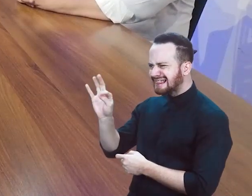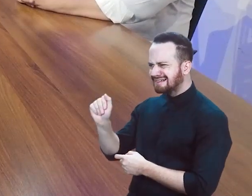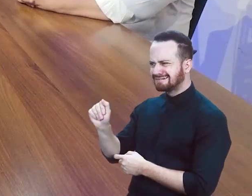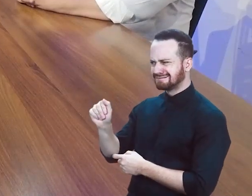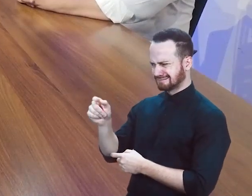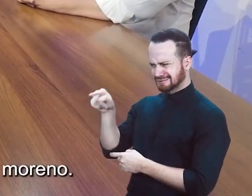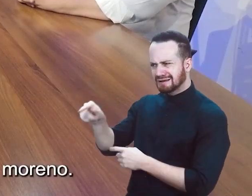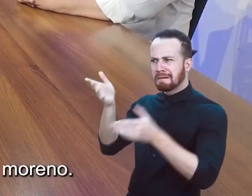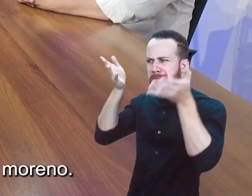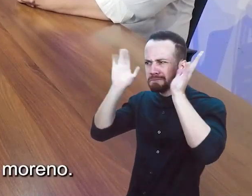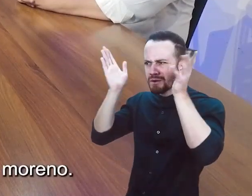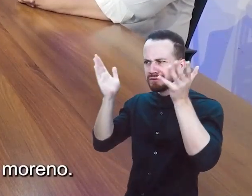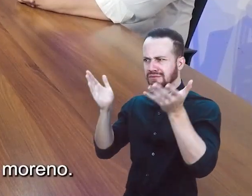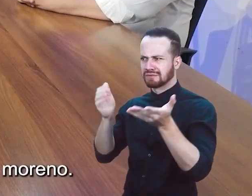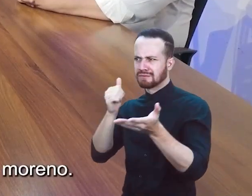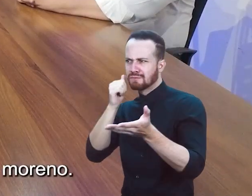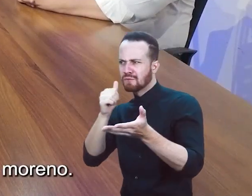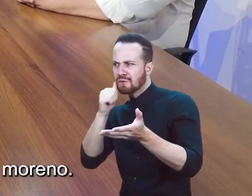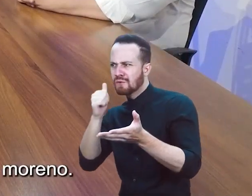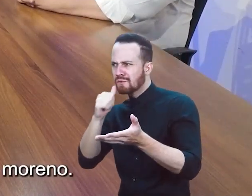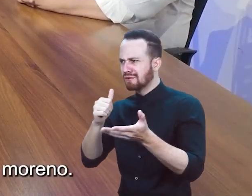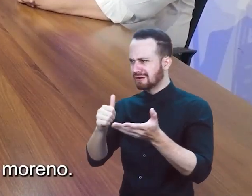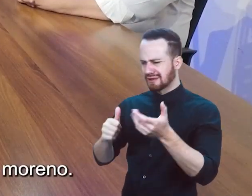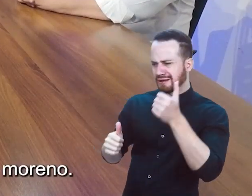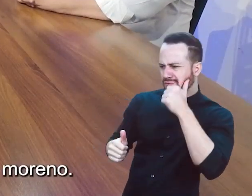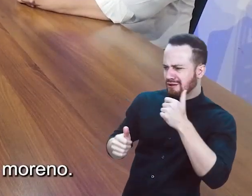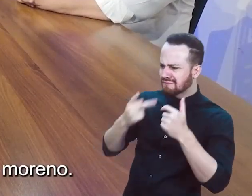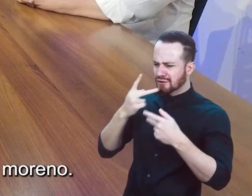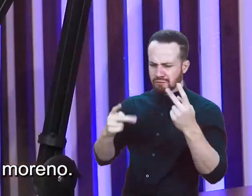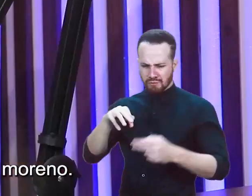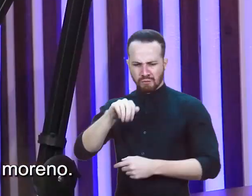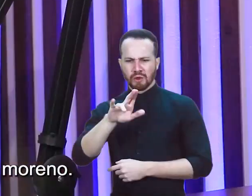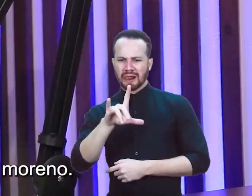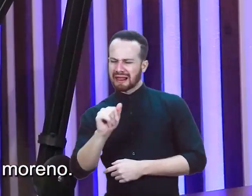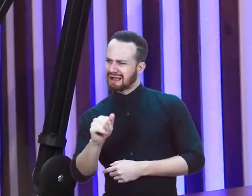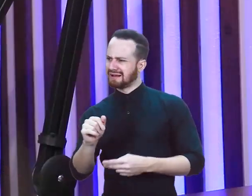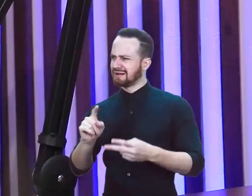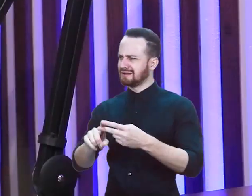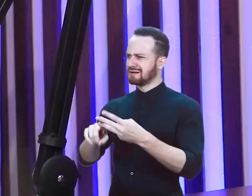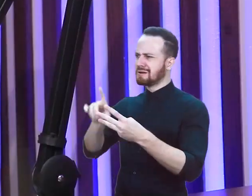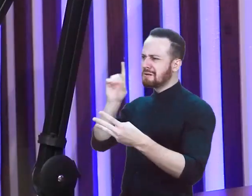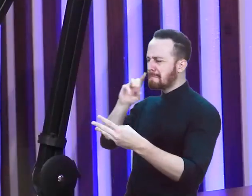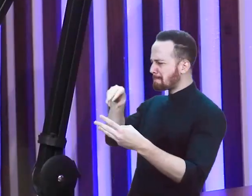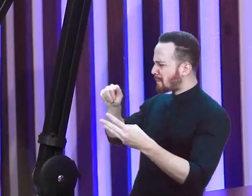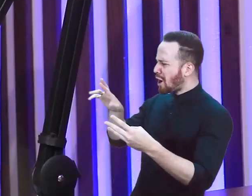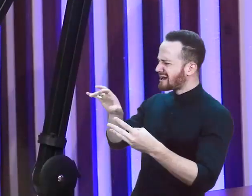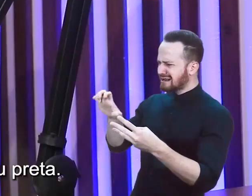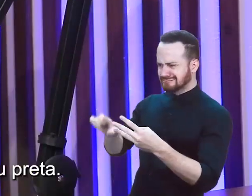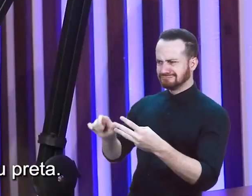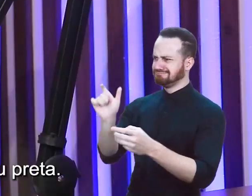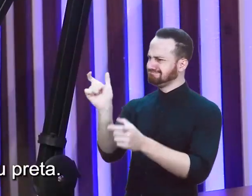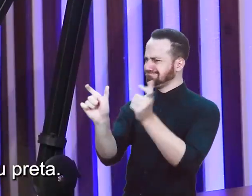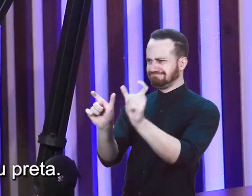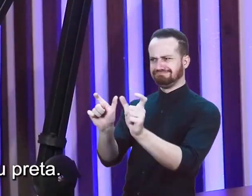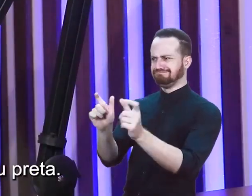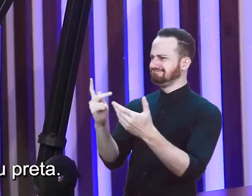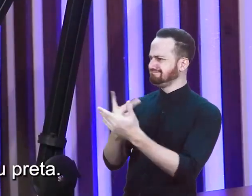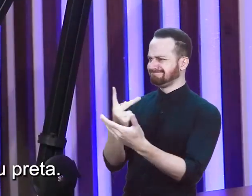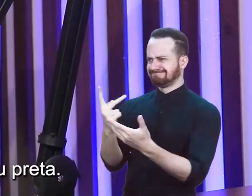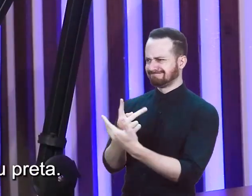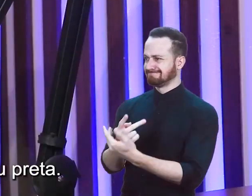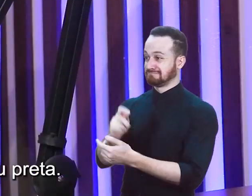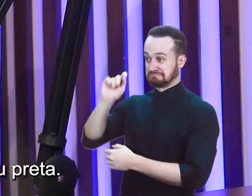A mula, que é a mulher negra, chamando a mulher negra de mula, moreno. Essas palavras não existem. Existe um